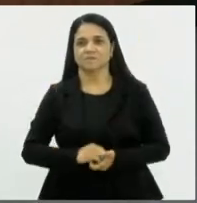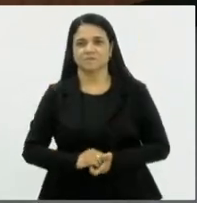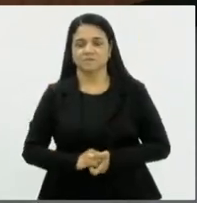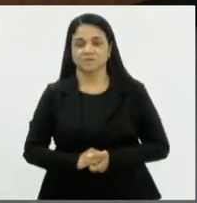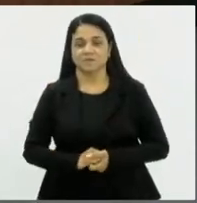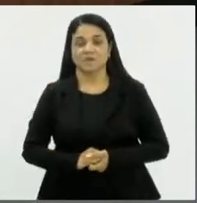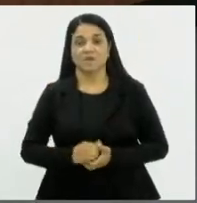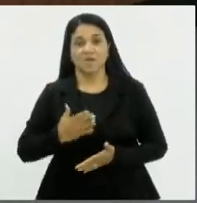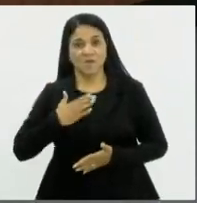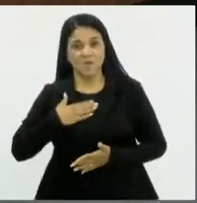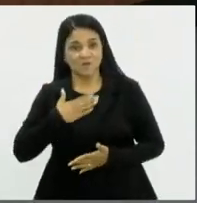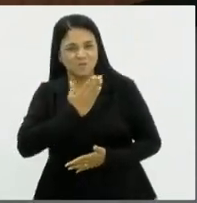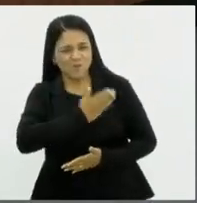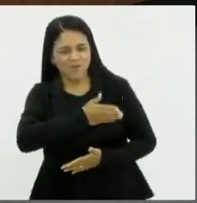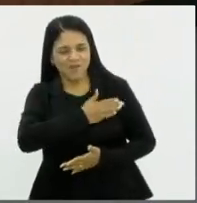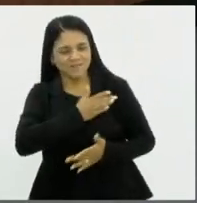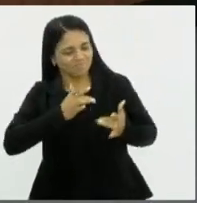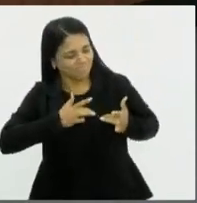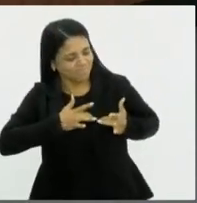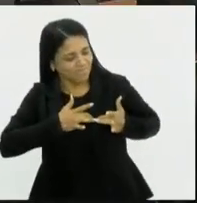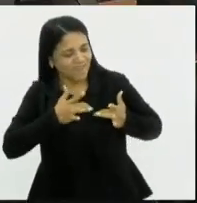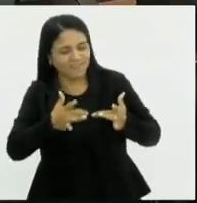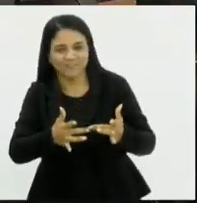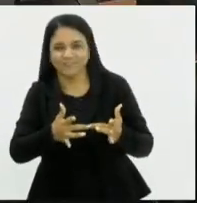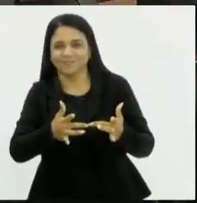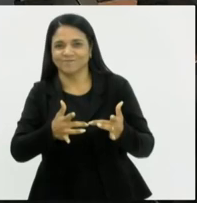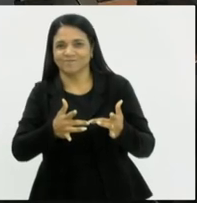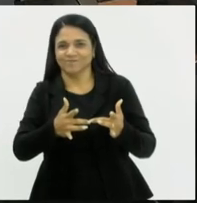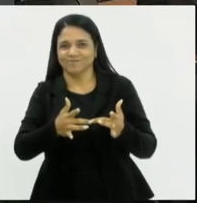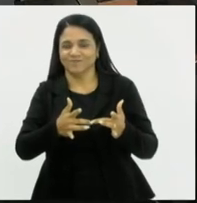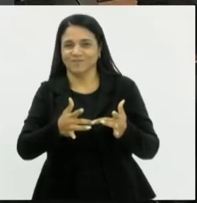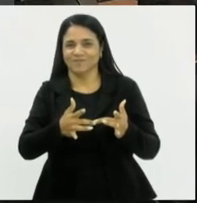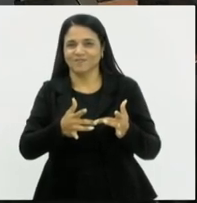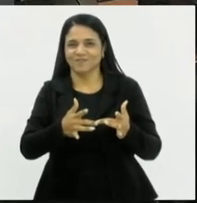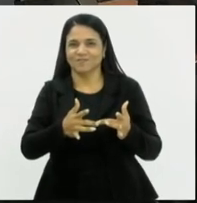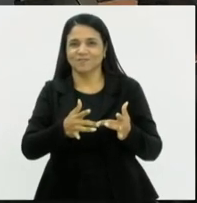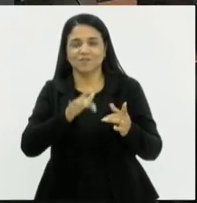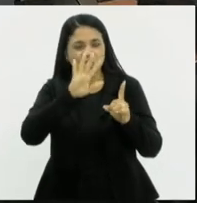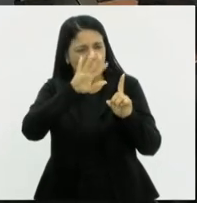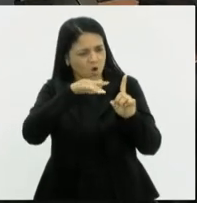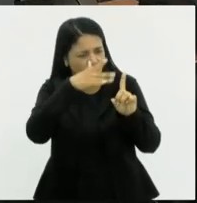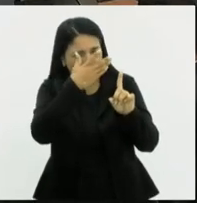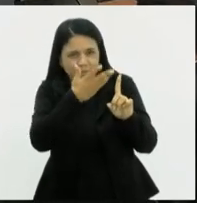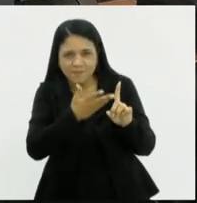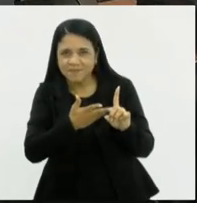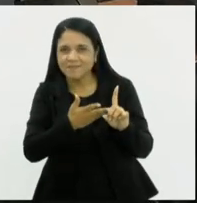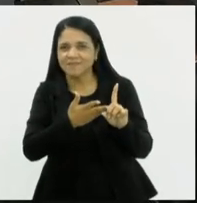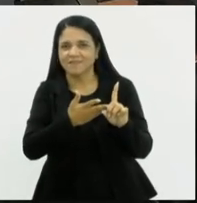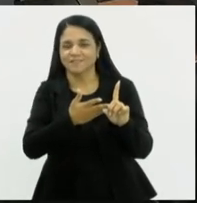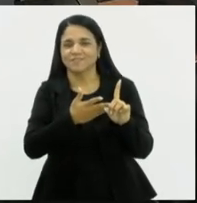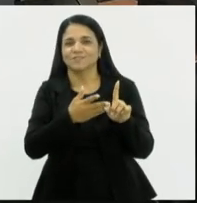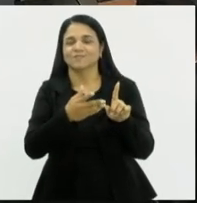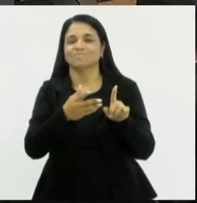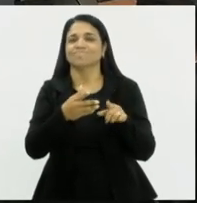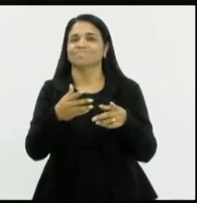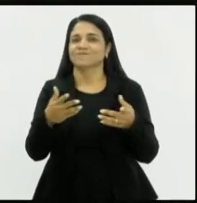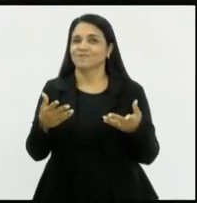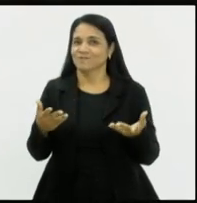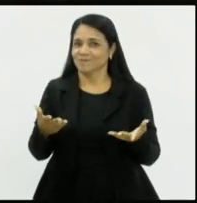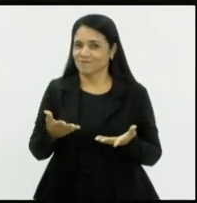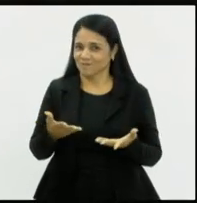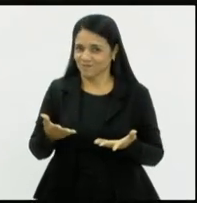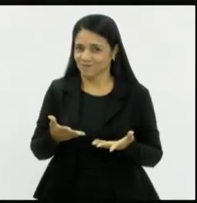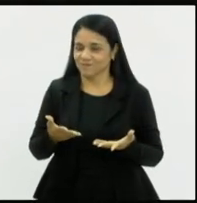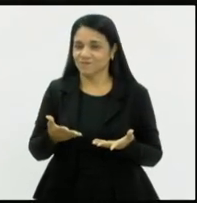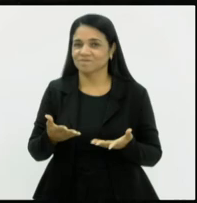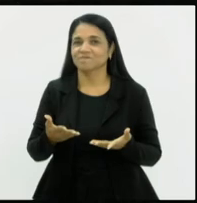Meu coração hoje é só gratidão, não apenas pela homenagem recebida, também por esta, mas